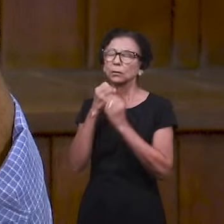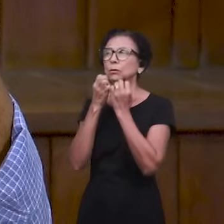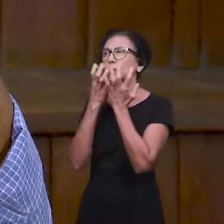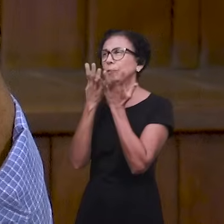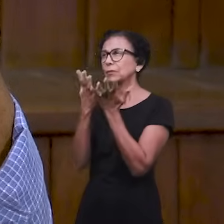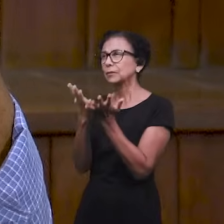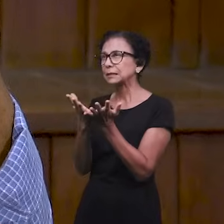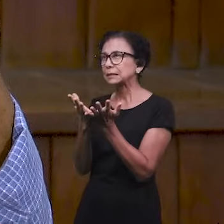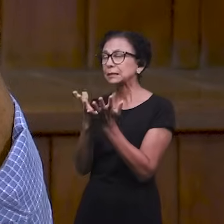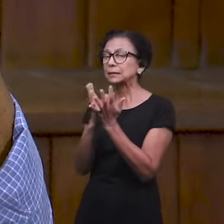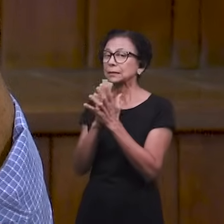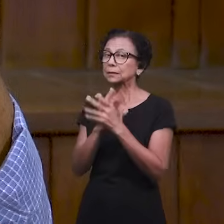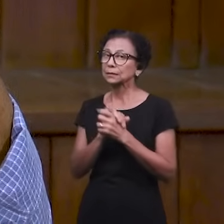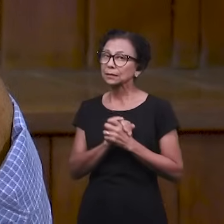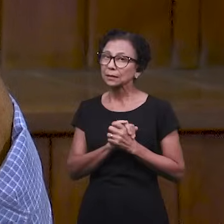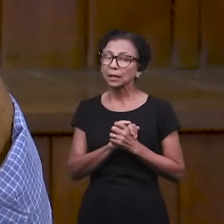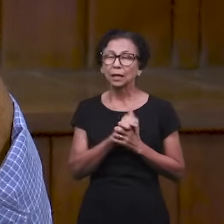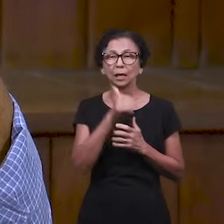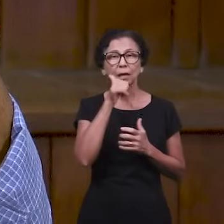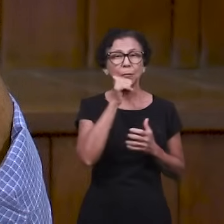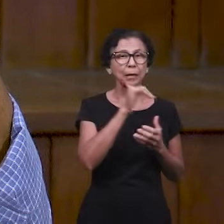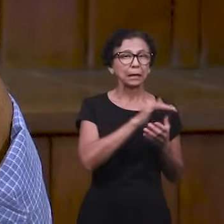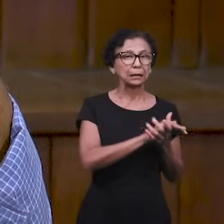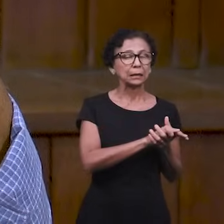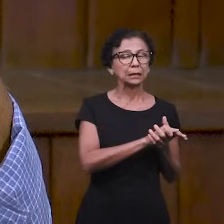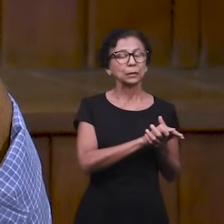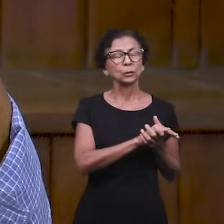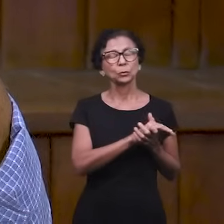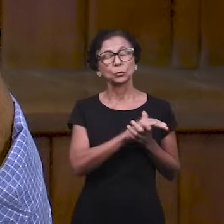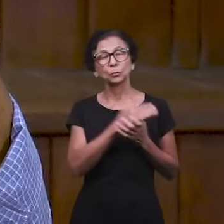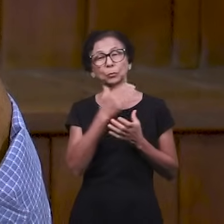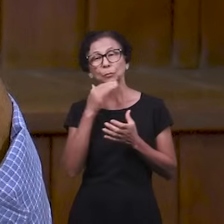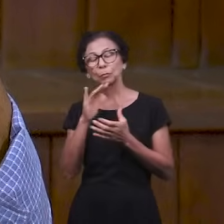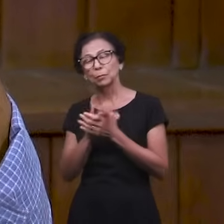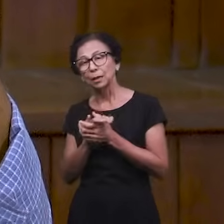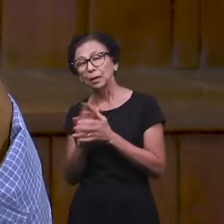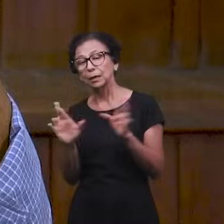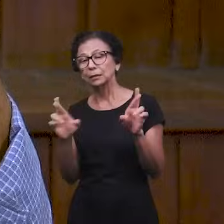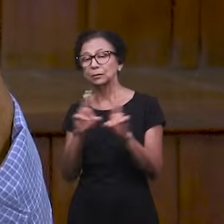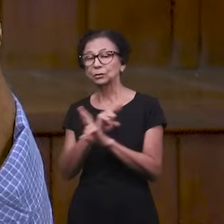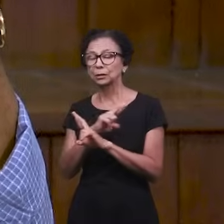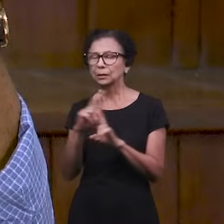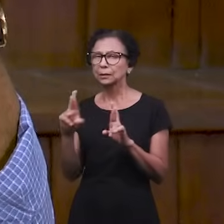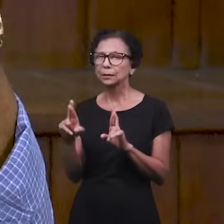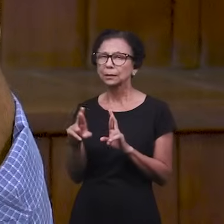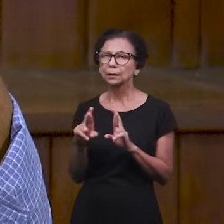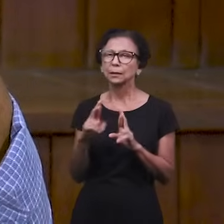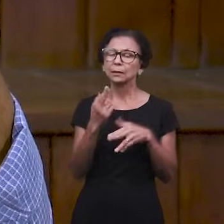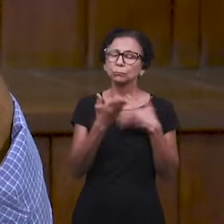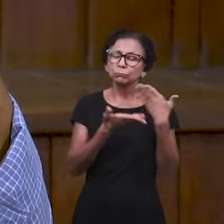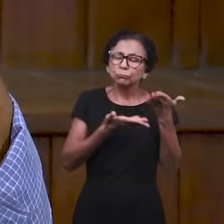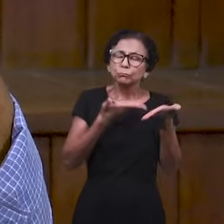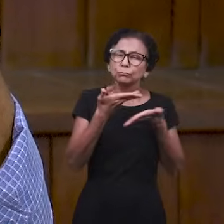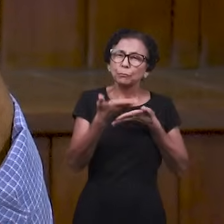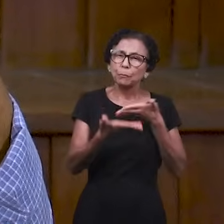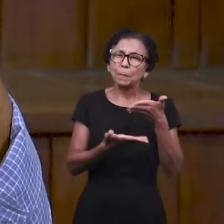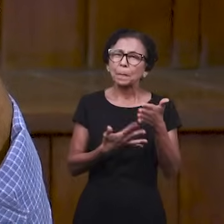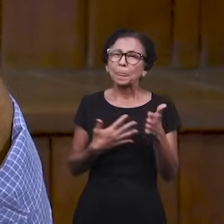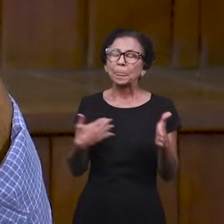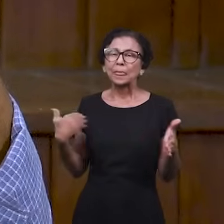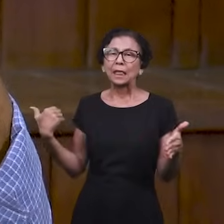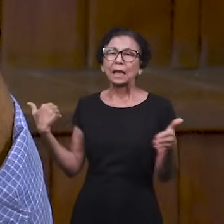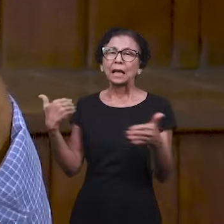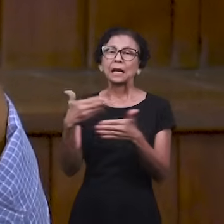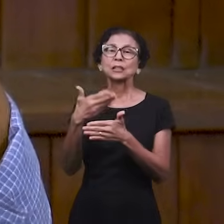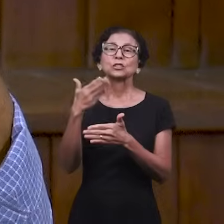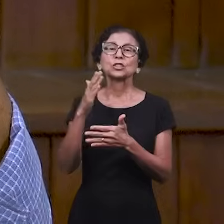outros, marido com mulher, mulher com marido, não sei o que, tudo. Eu sei que chegou o ano 1000, não